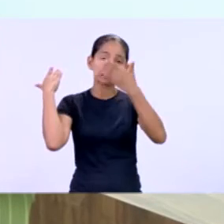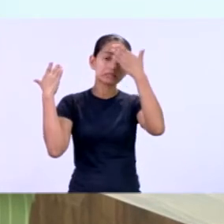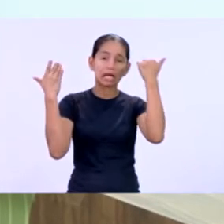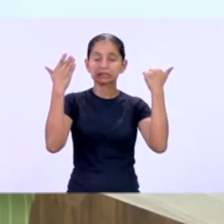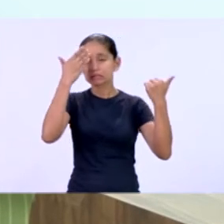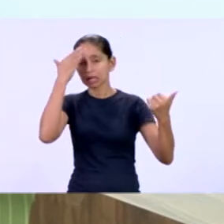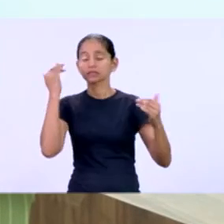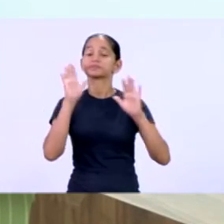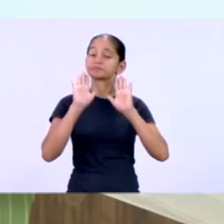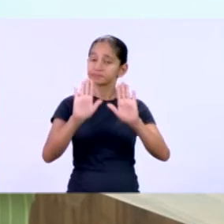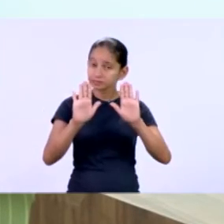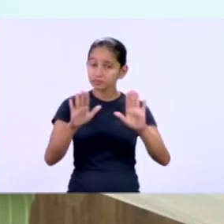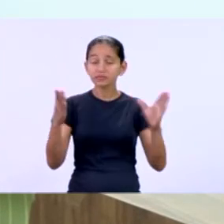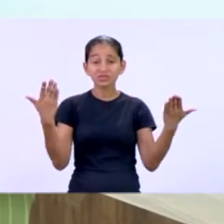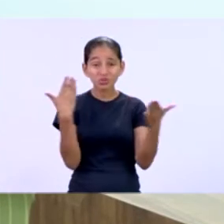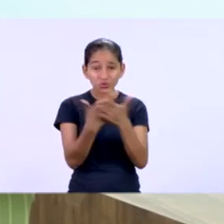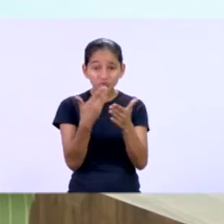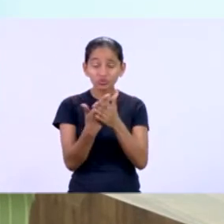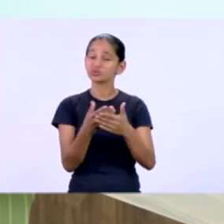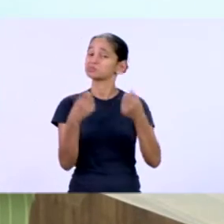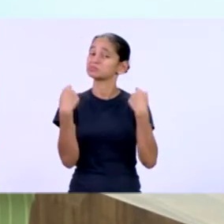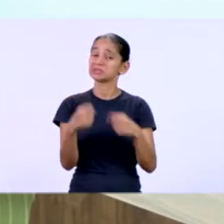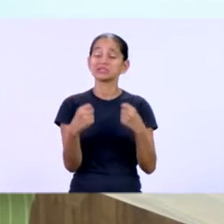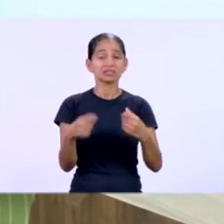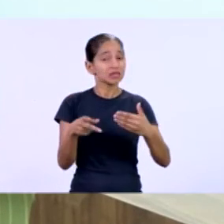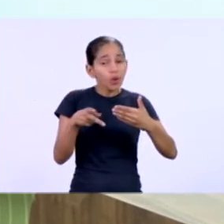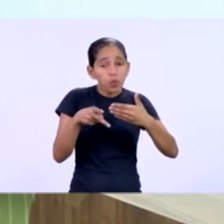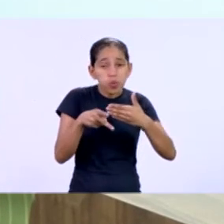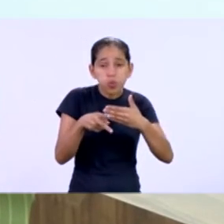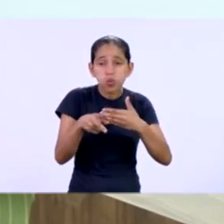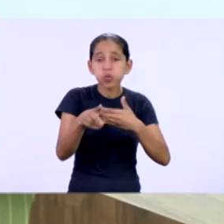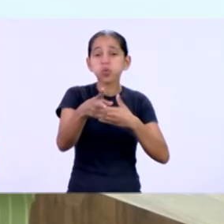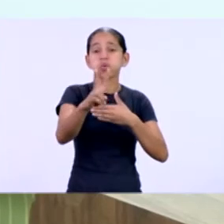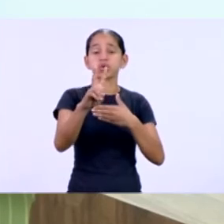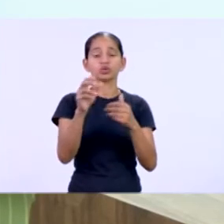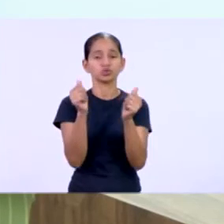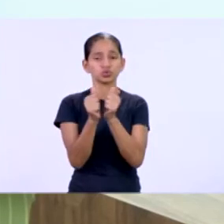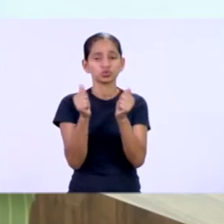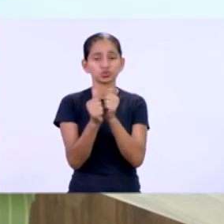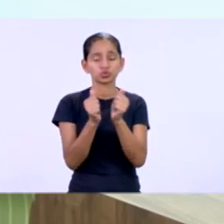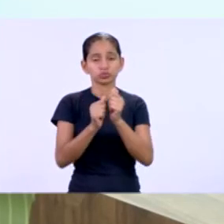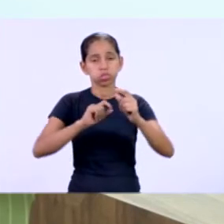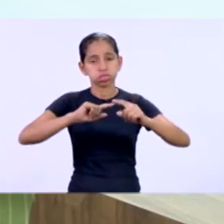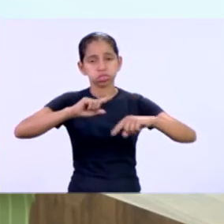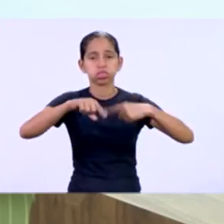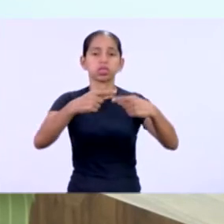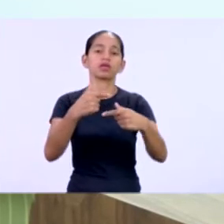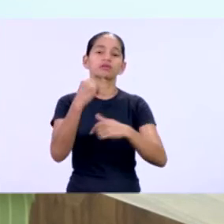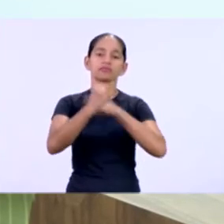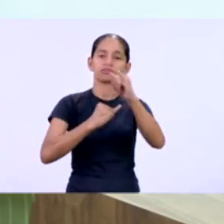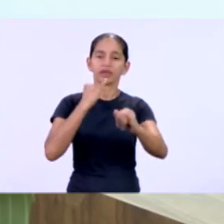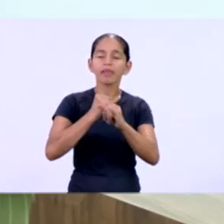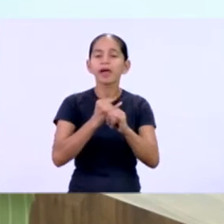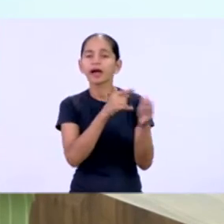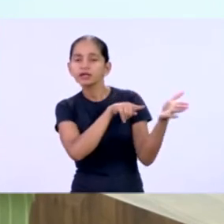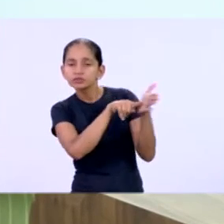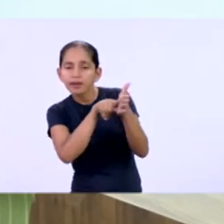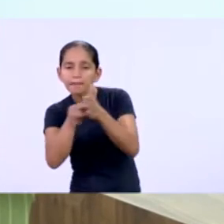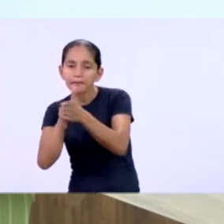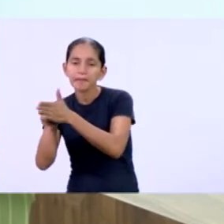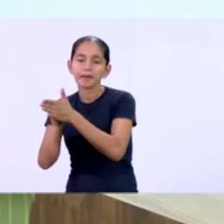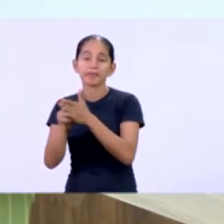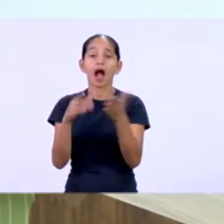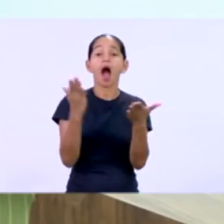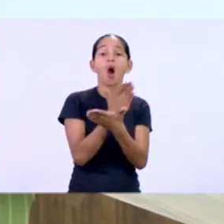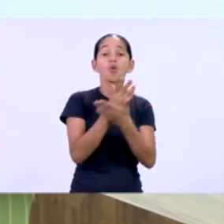O estudo no mundo de hoje é contínuo, você tem que estudar continuamente, acompanhar pela internet e por alguns sites que são bem